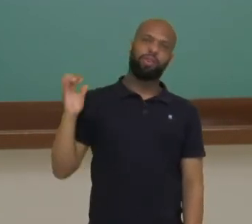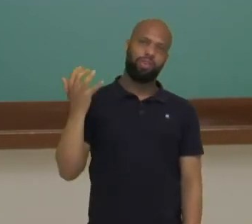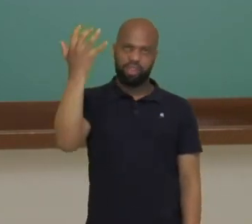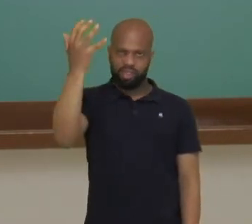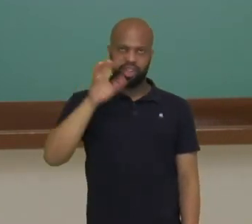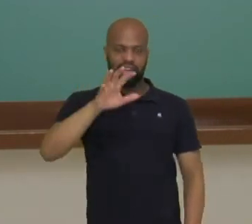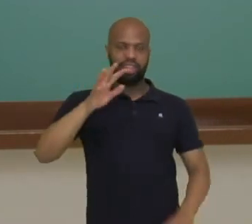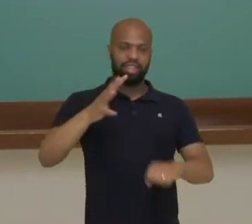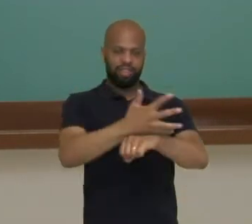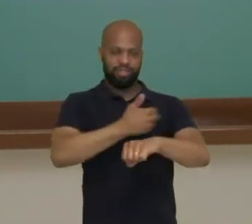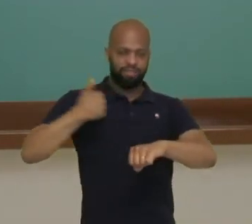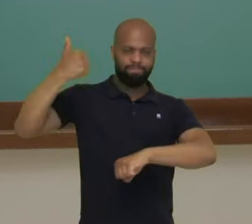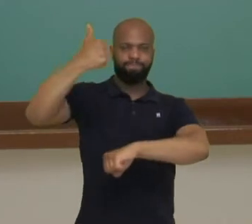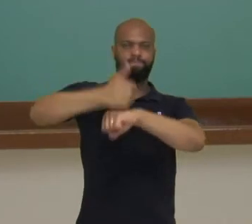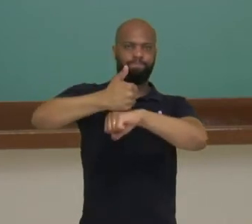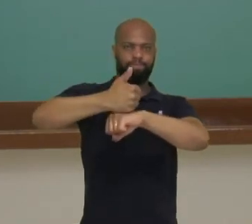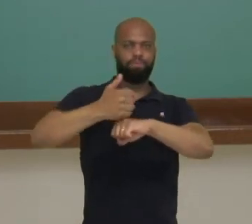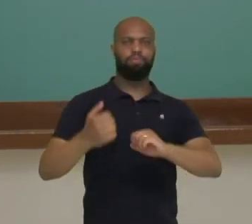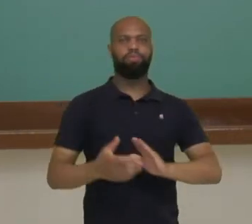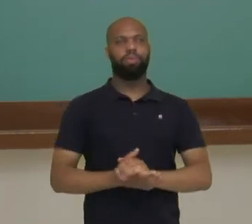esse golpe da maioridade.